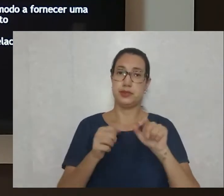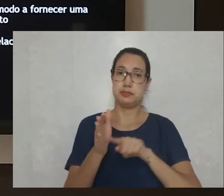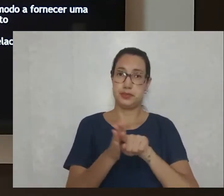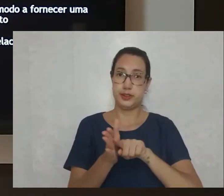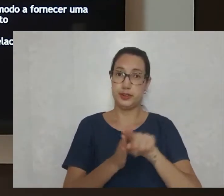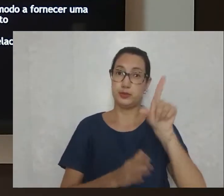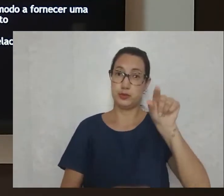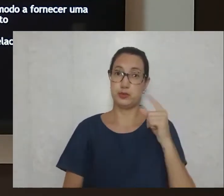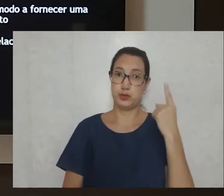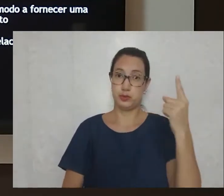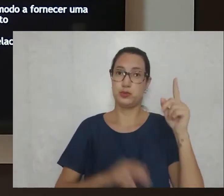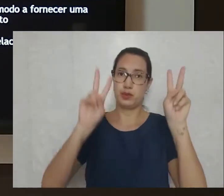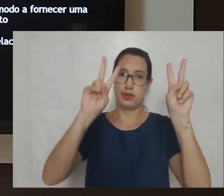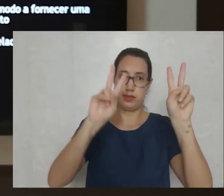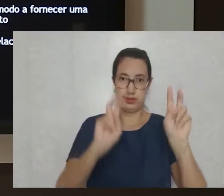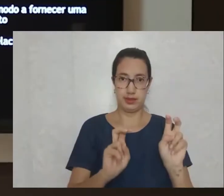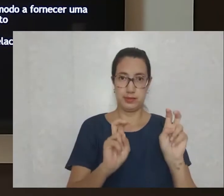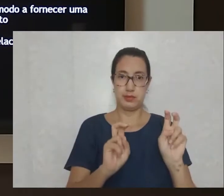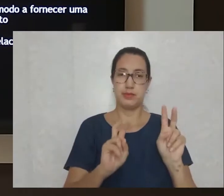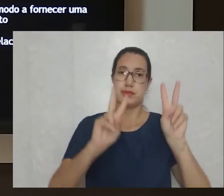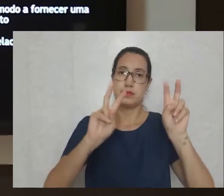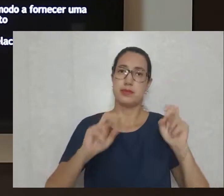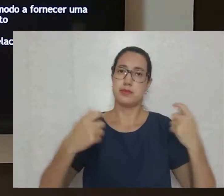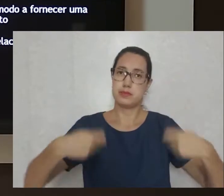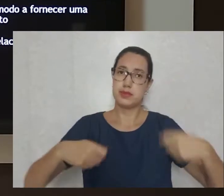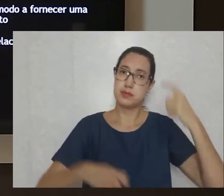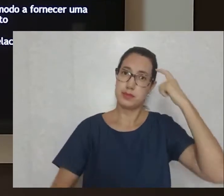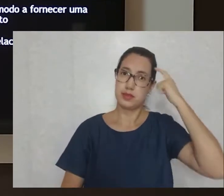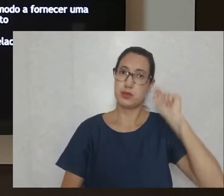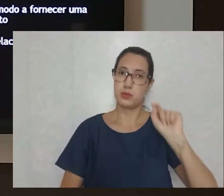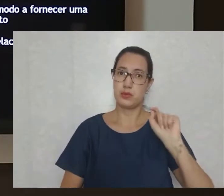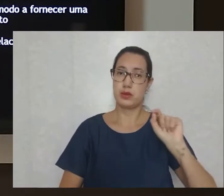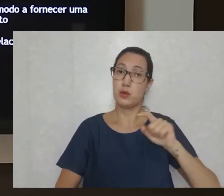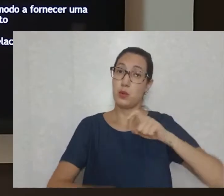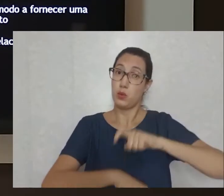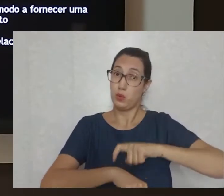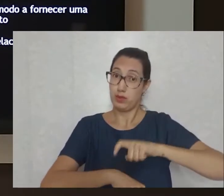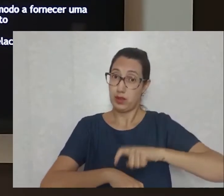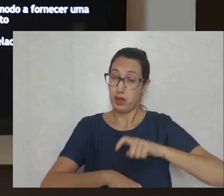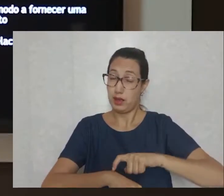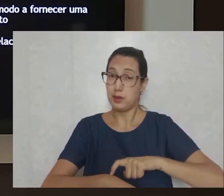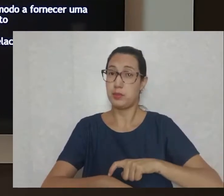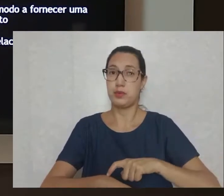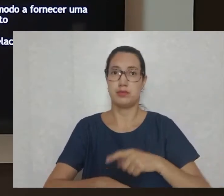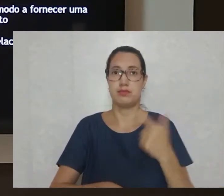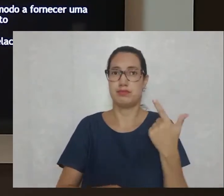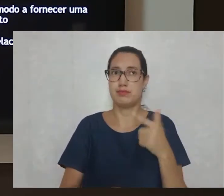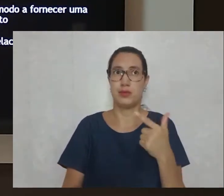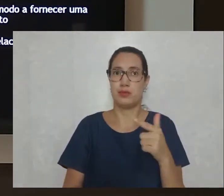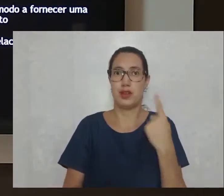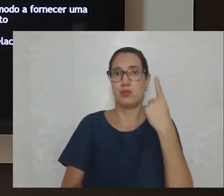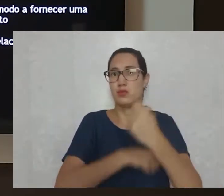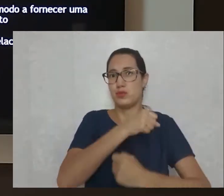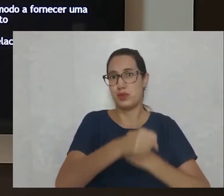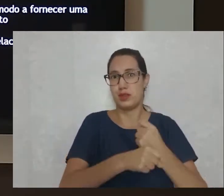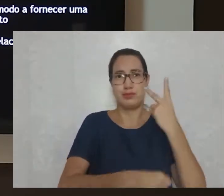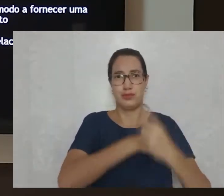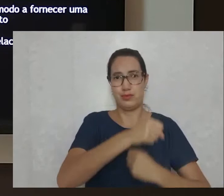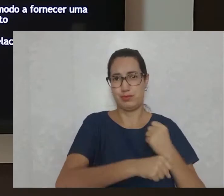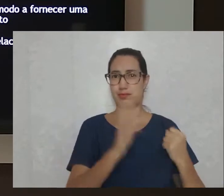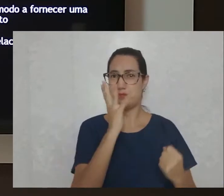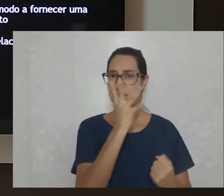ter um tema. Só que o tema, ele tem que considerar o tempo que vocês vão ter que fazer esse artigo. Então, vocês não vão ter 1 ano nem 2 anos. Vocês